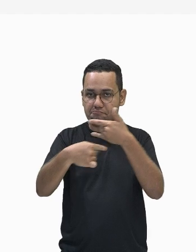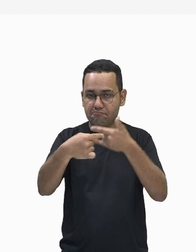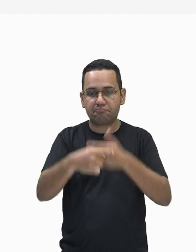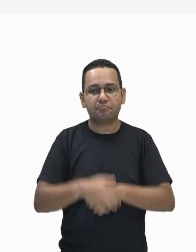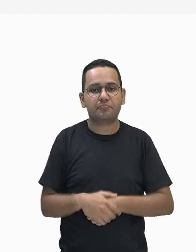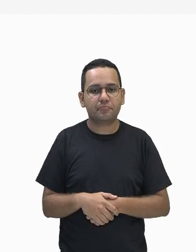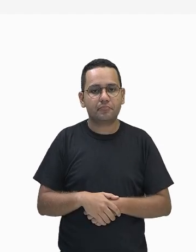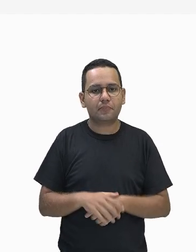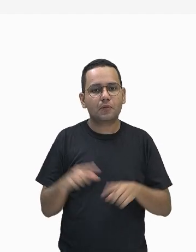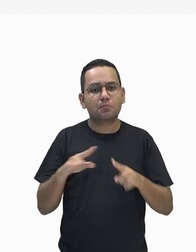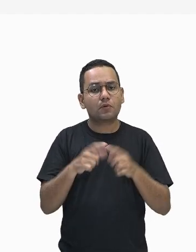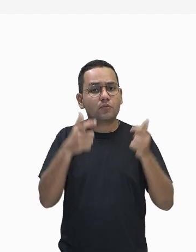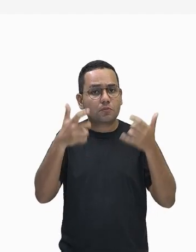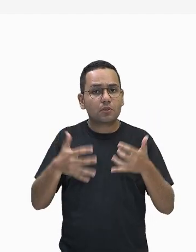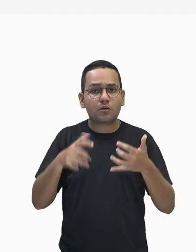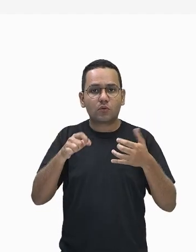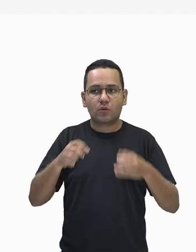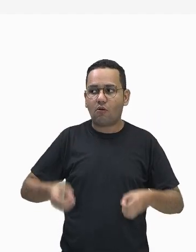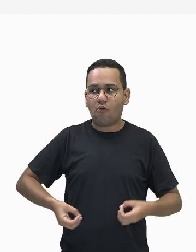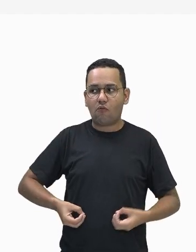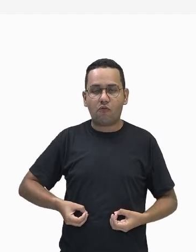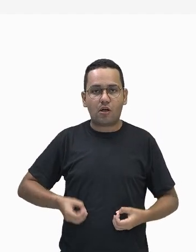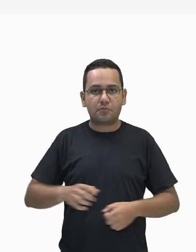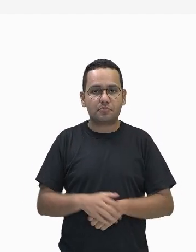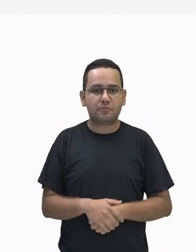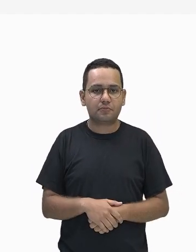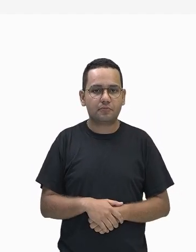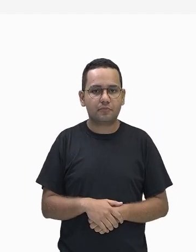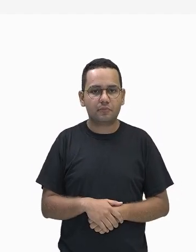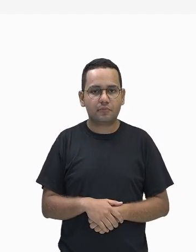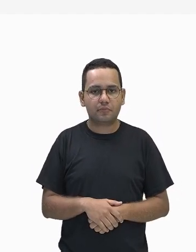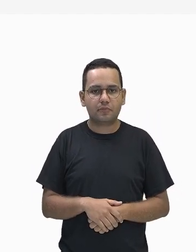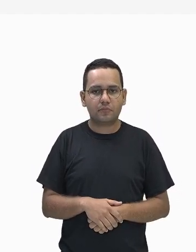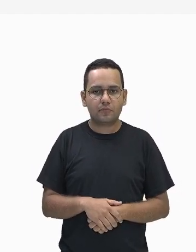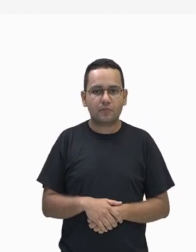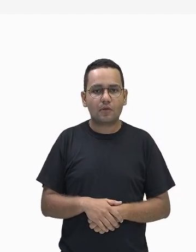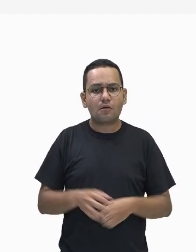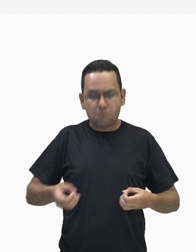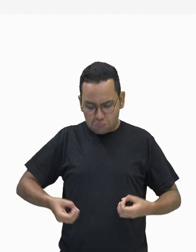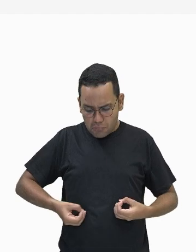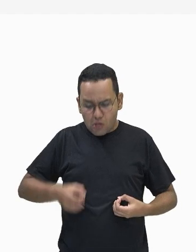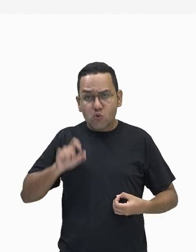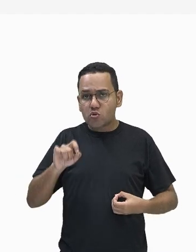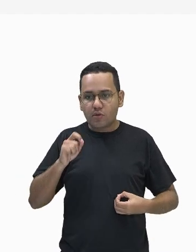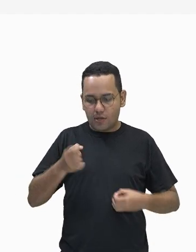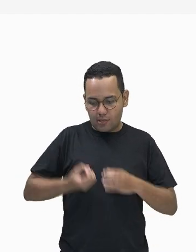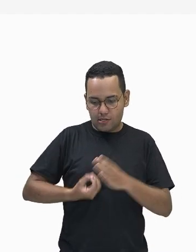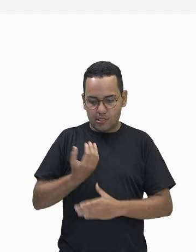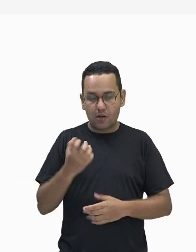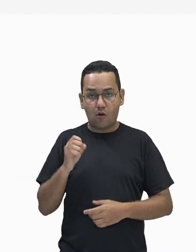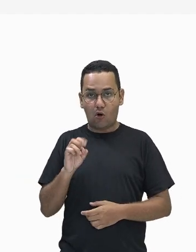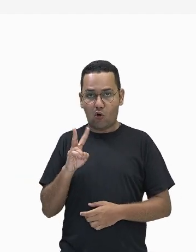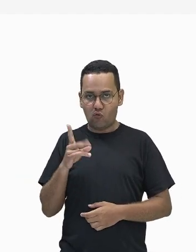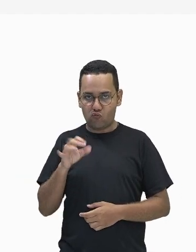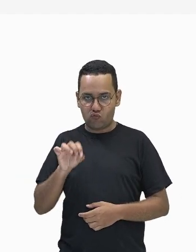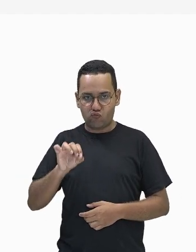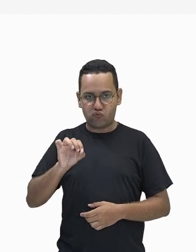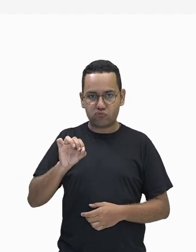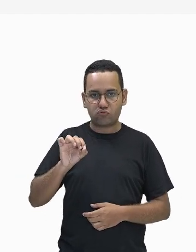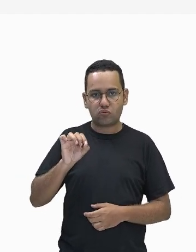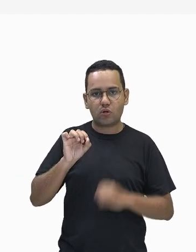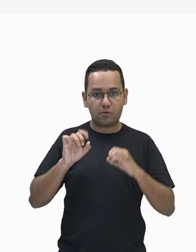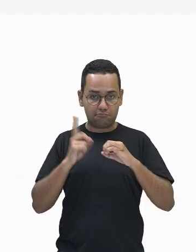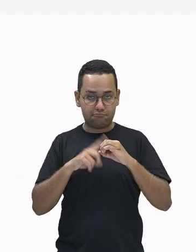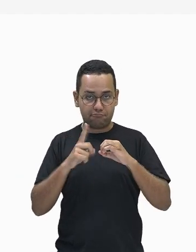os ovários, que são órgãos responsáveis pela produção dos óvulos e dos